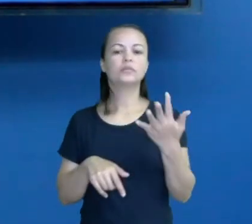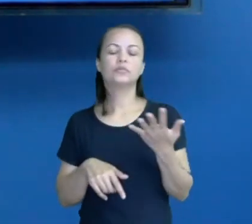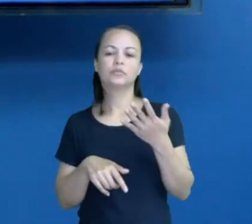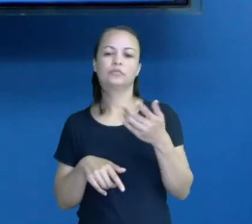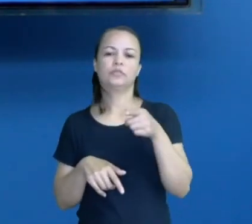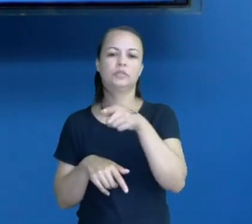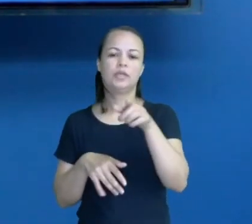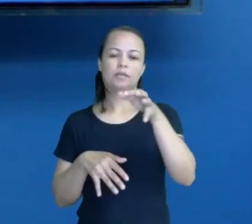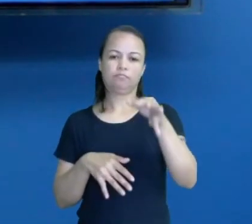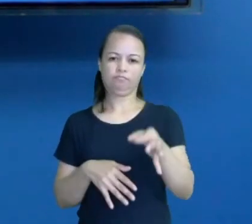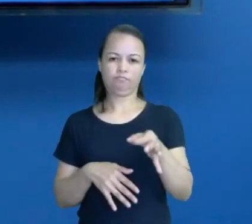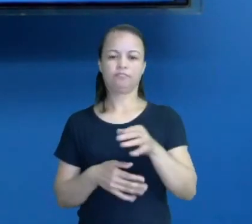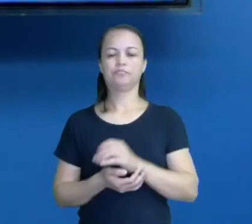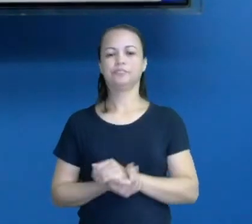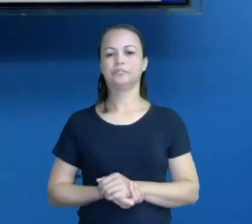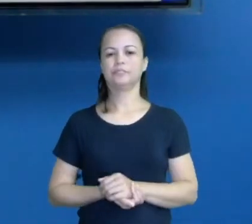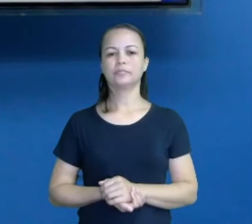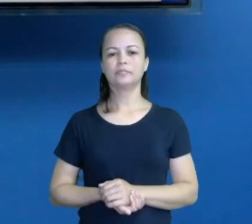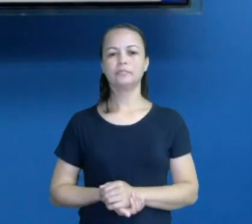certo?